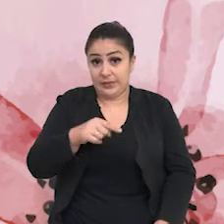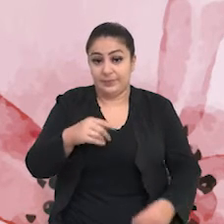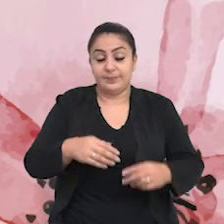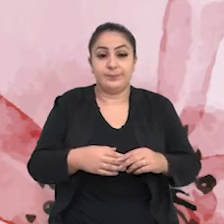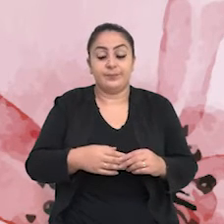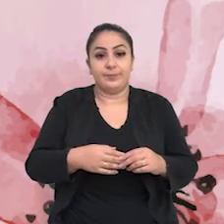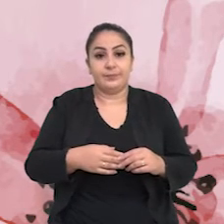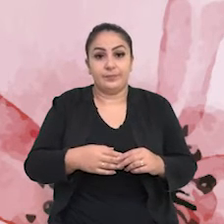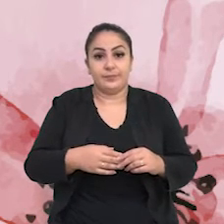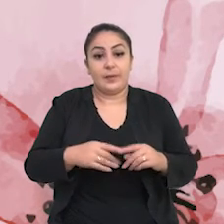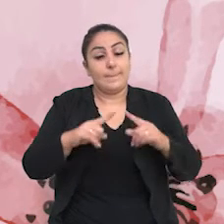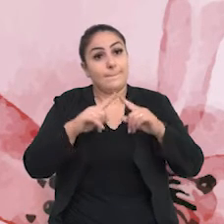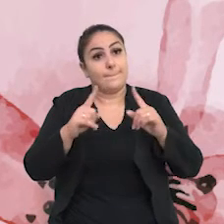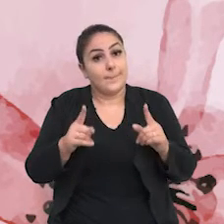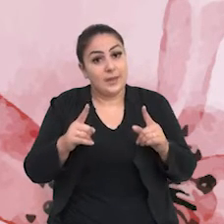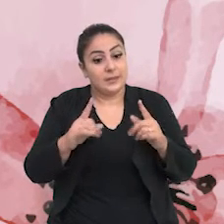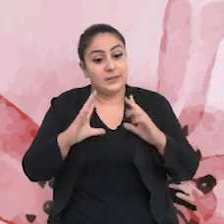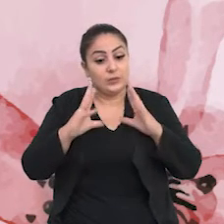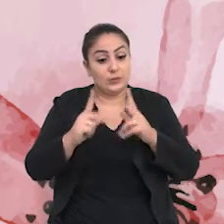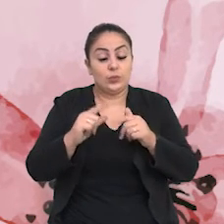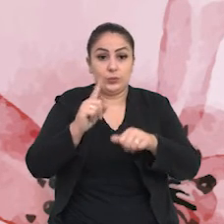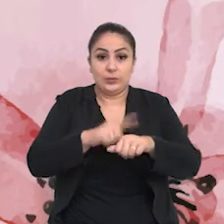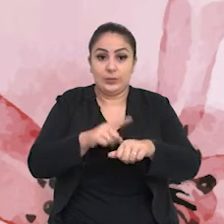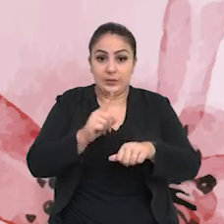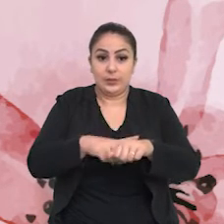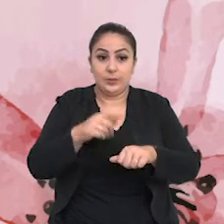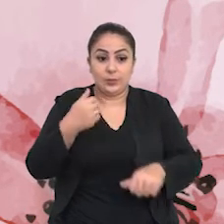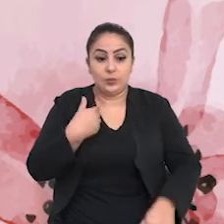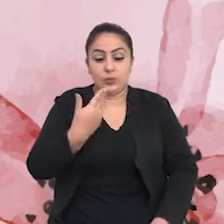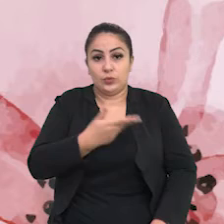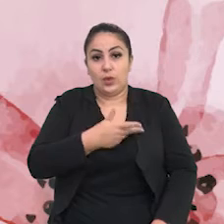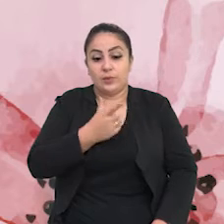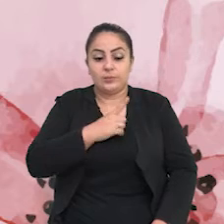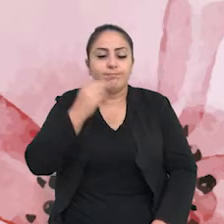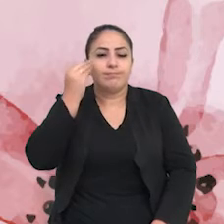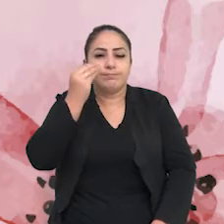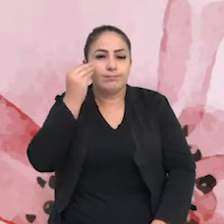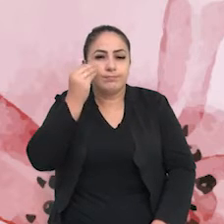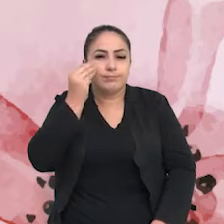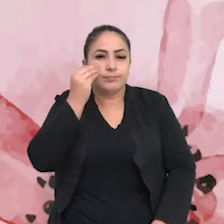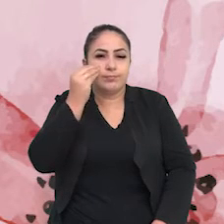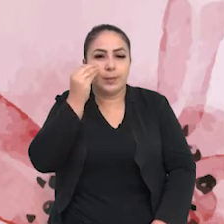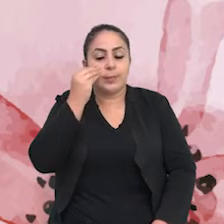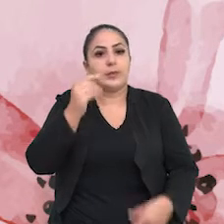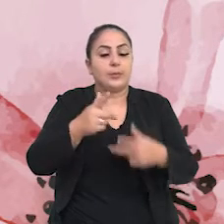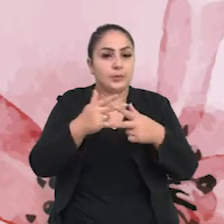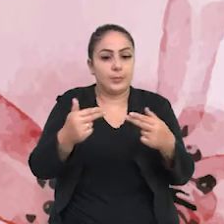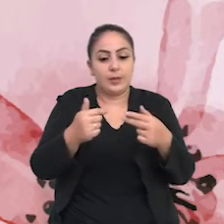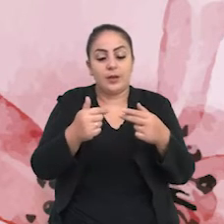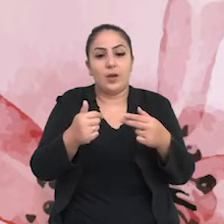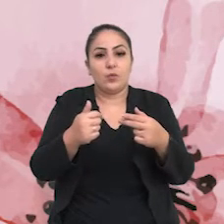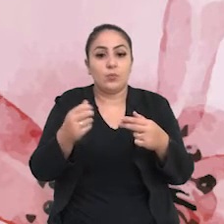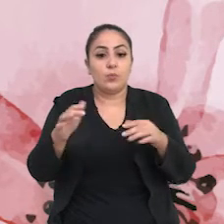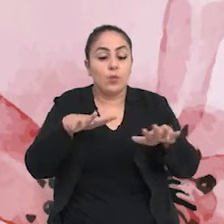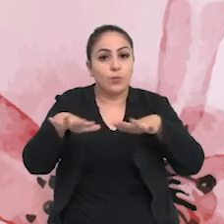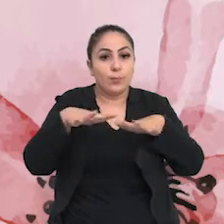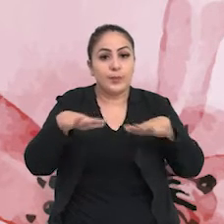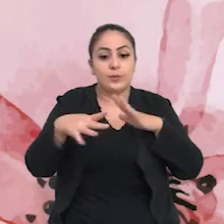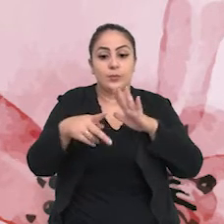somos. Mas, ao longo do tempo, nós experimentamos, né,